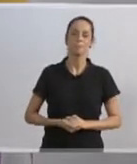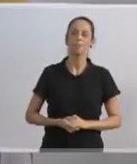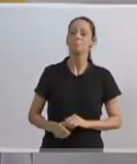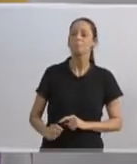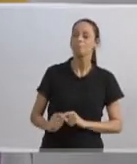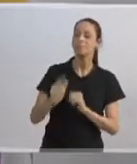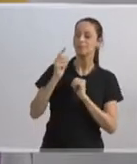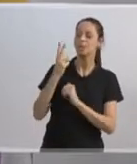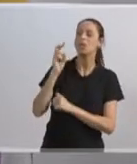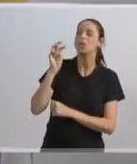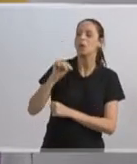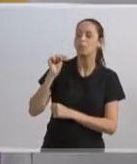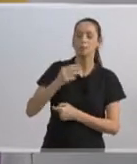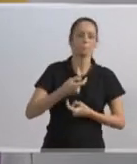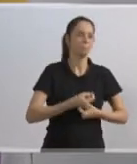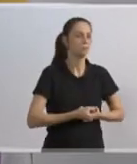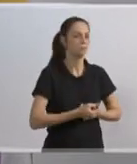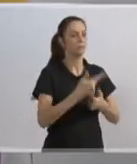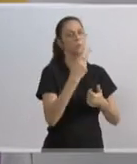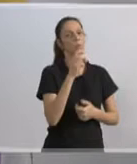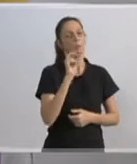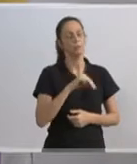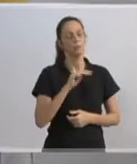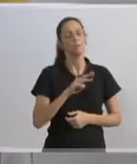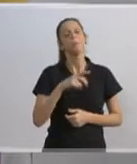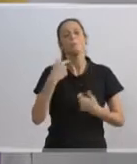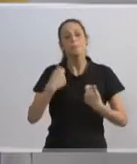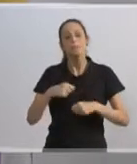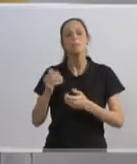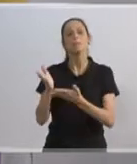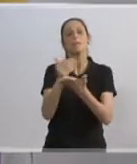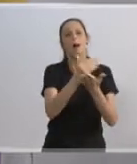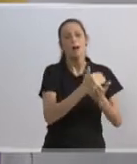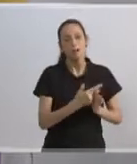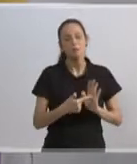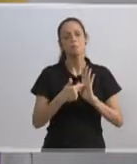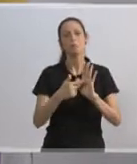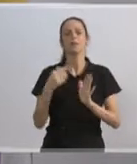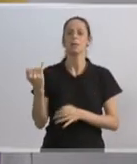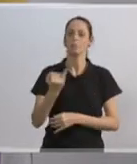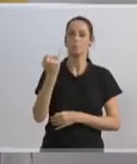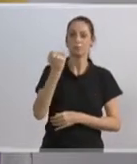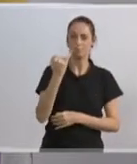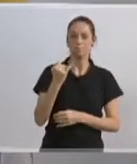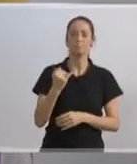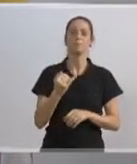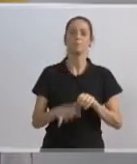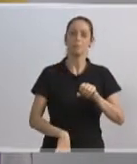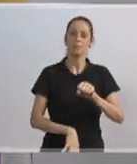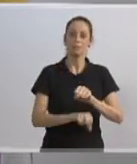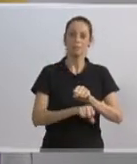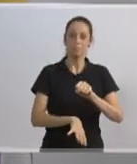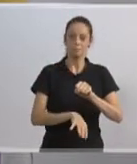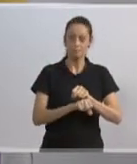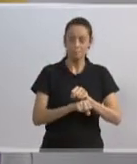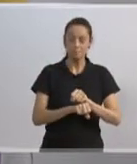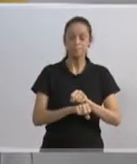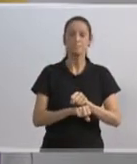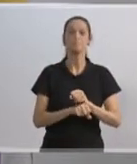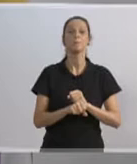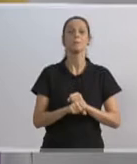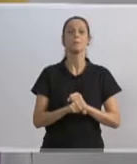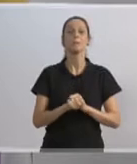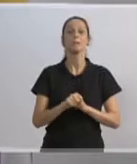minutos presidente mais importantes que com certeza interessa na sociedade os cinco